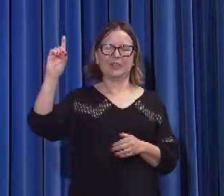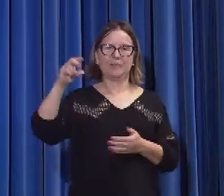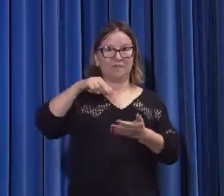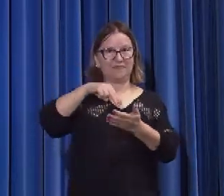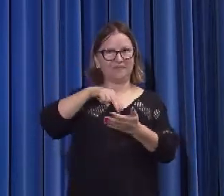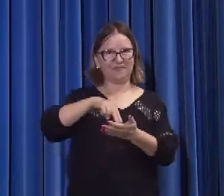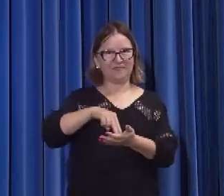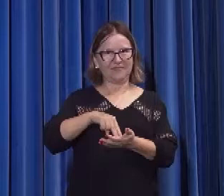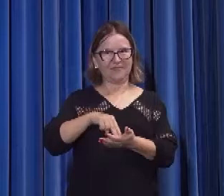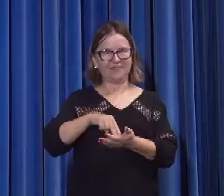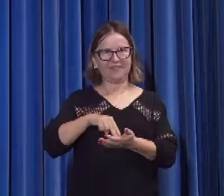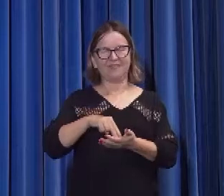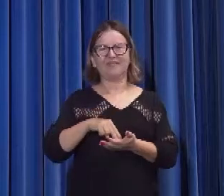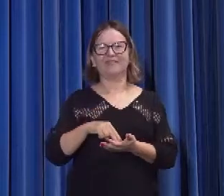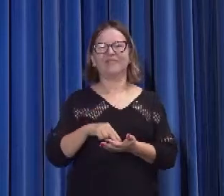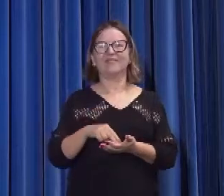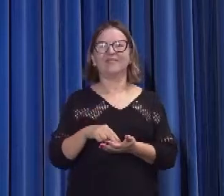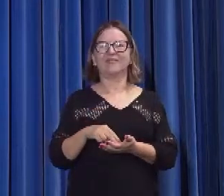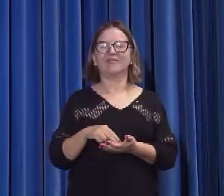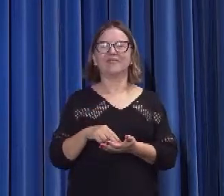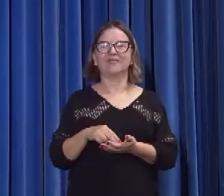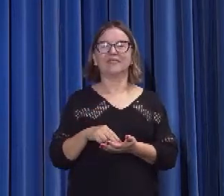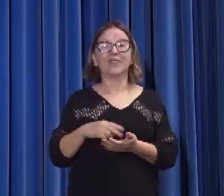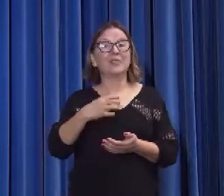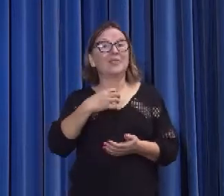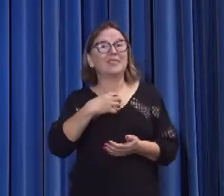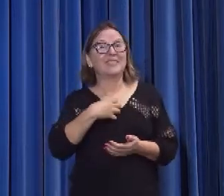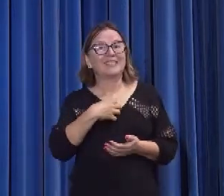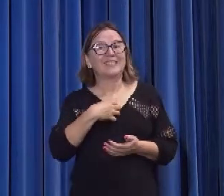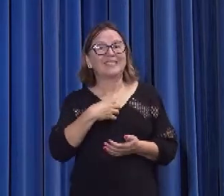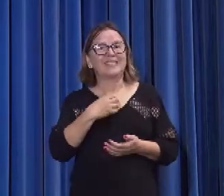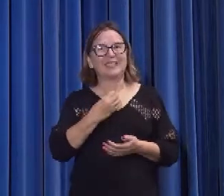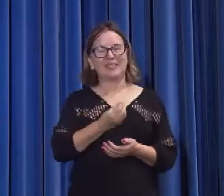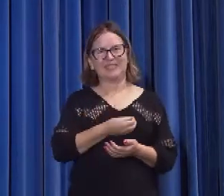Perseverar é um modo de vida.